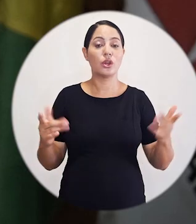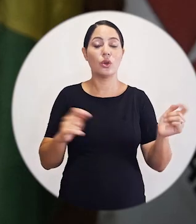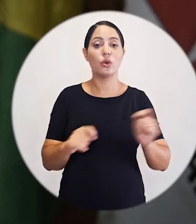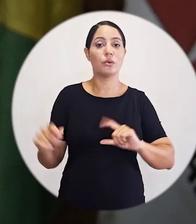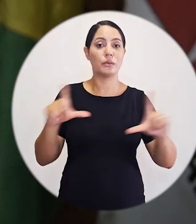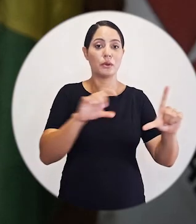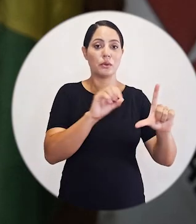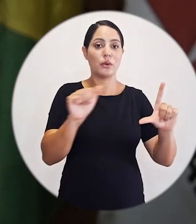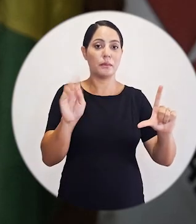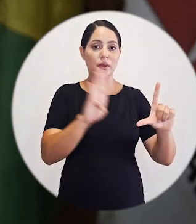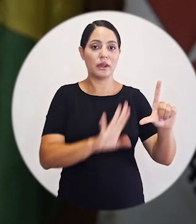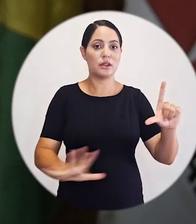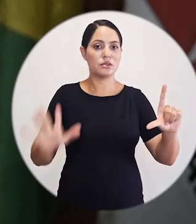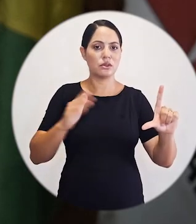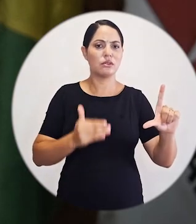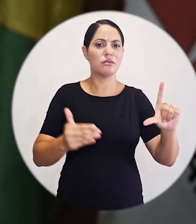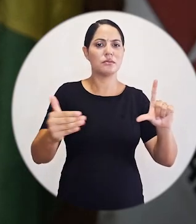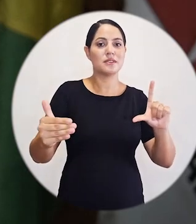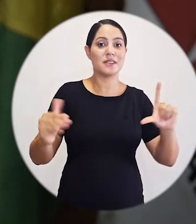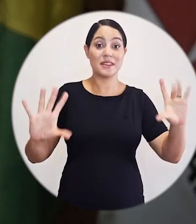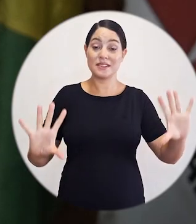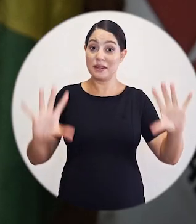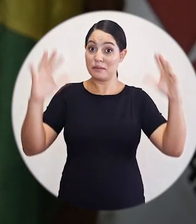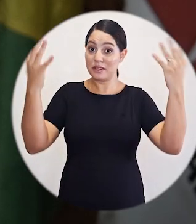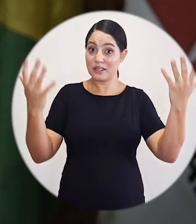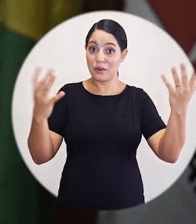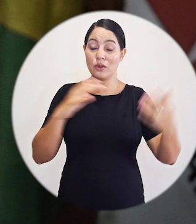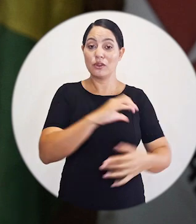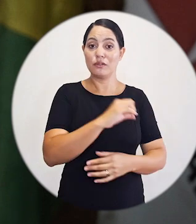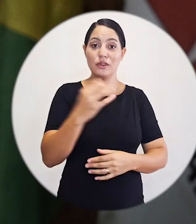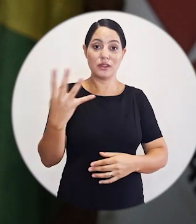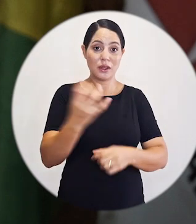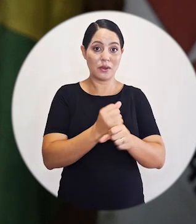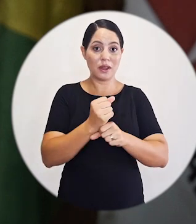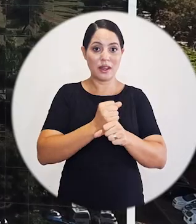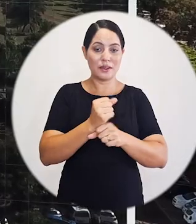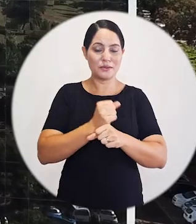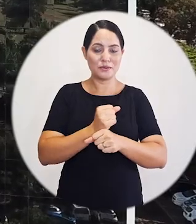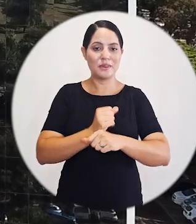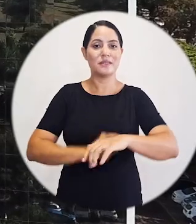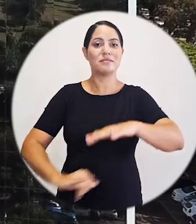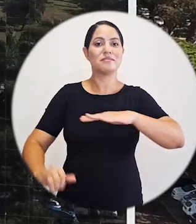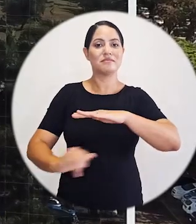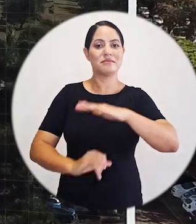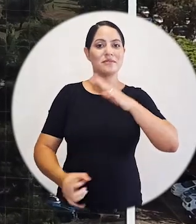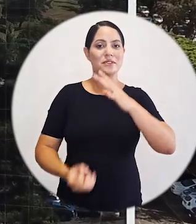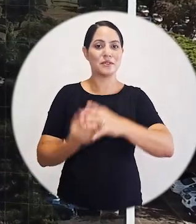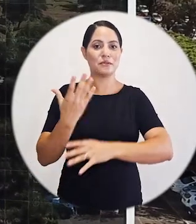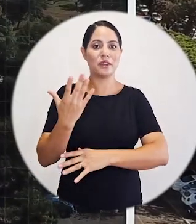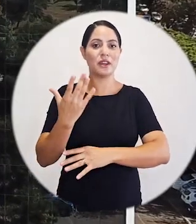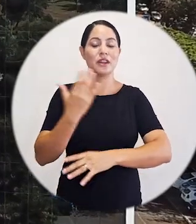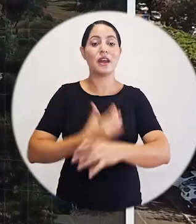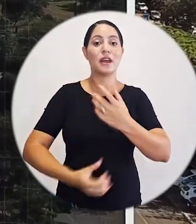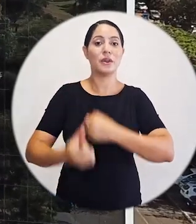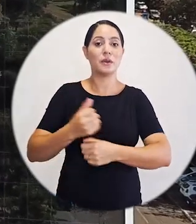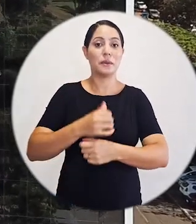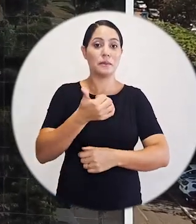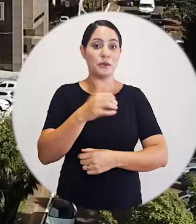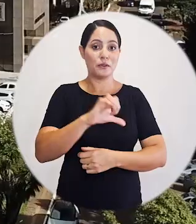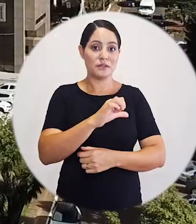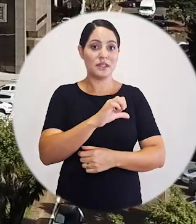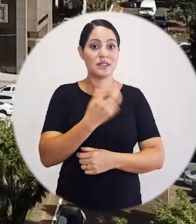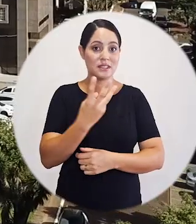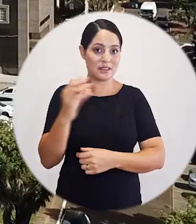Eu começo o programa de hoje com a celebração dos 94 anos da maior entidade civil do país. Criada em 1930, a